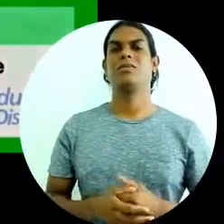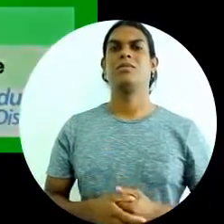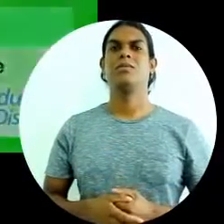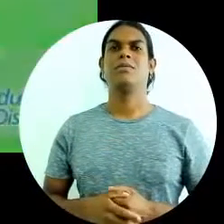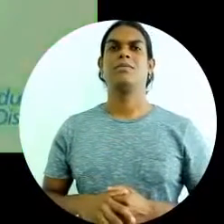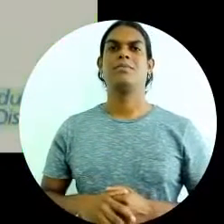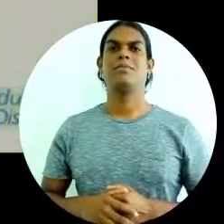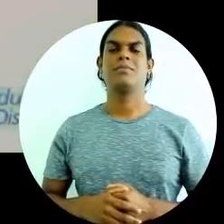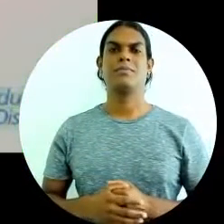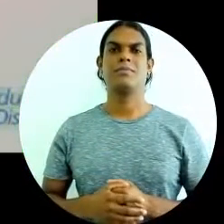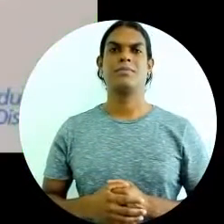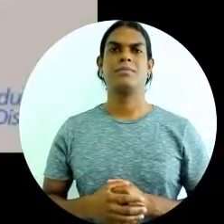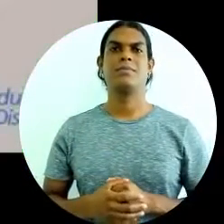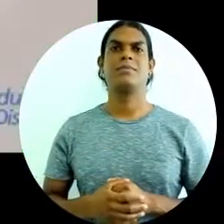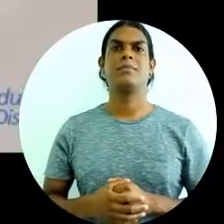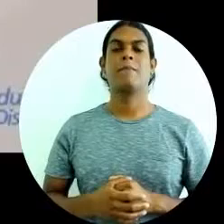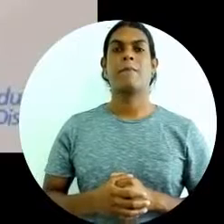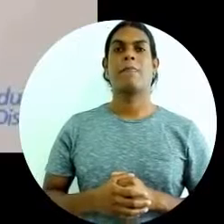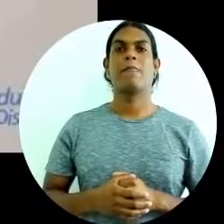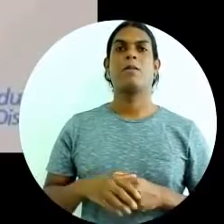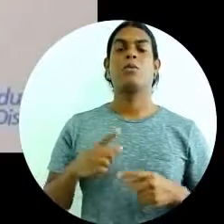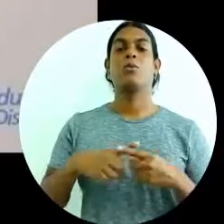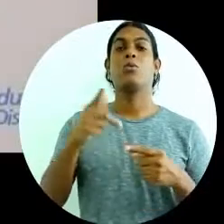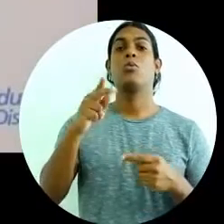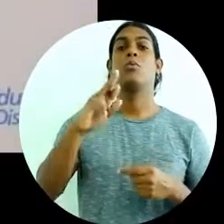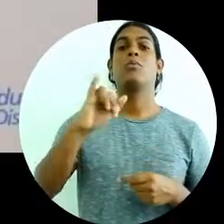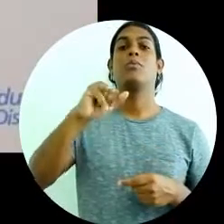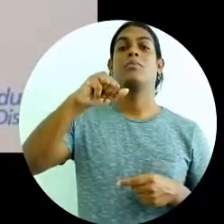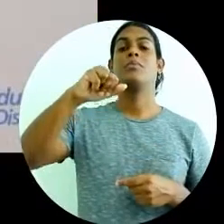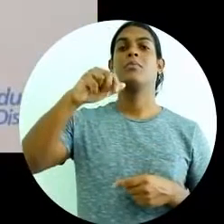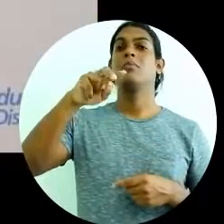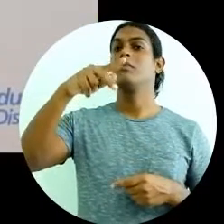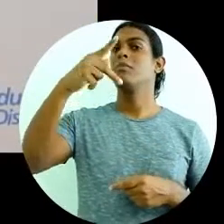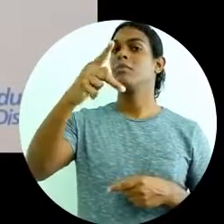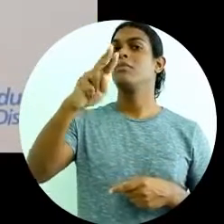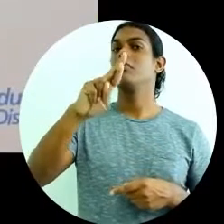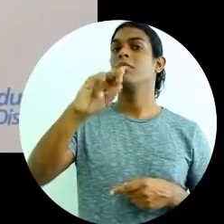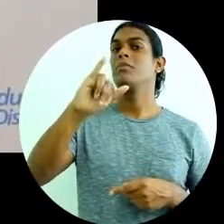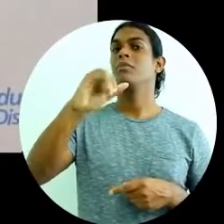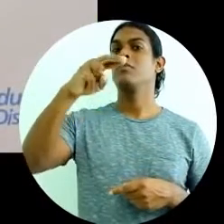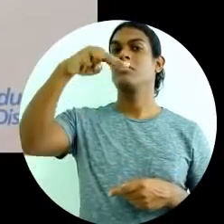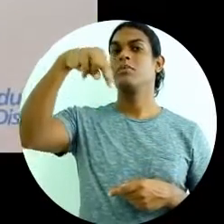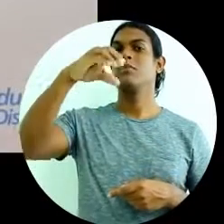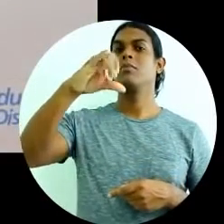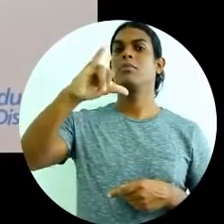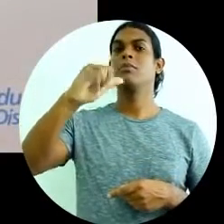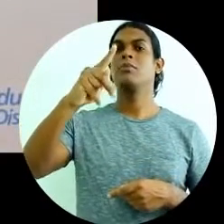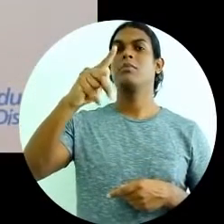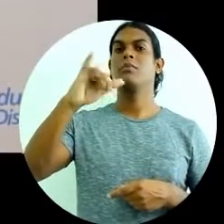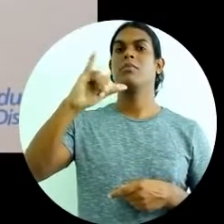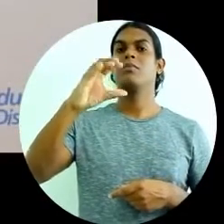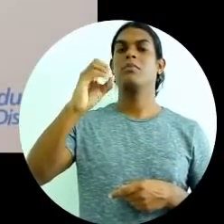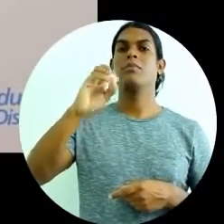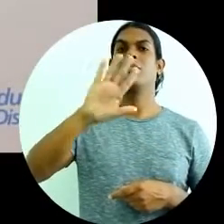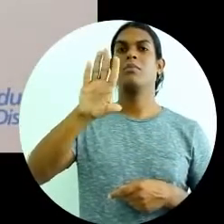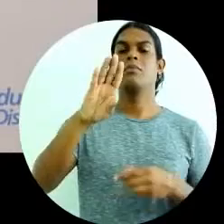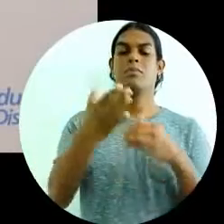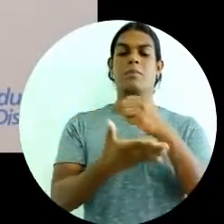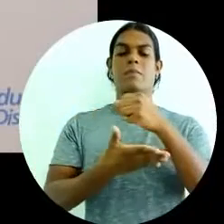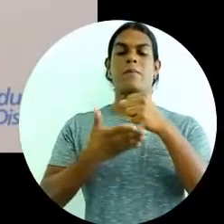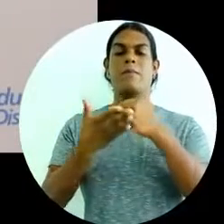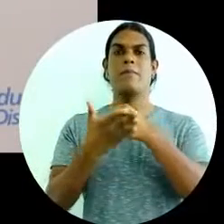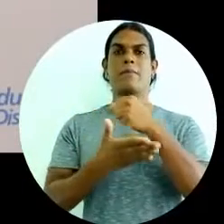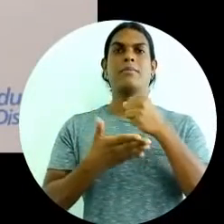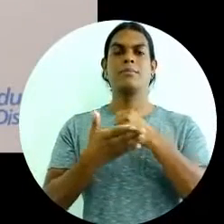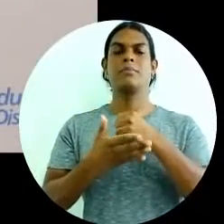essa gestão por objetivos, o princípio básico é a definição em conjunto, chefia e colaborador,